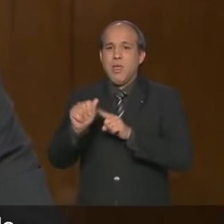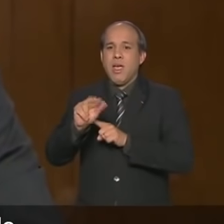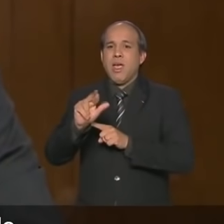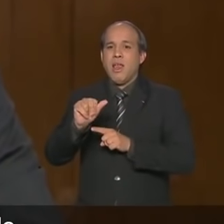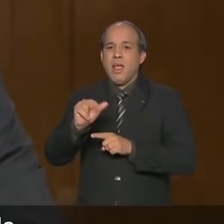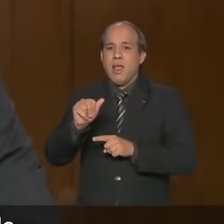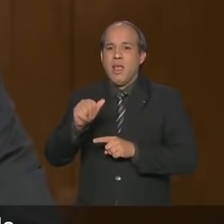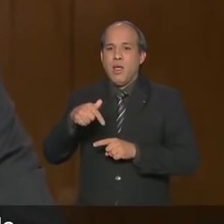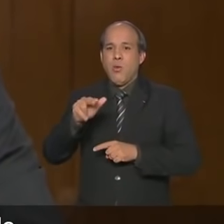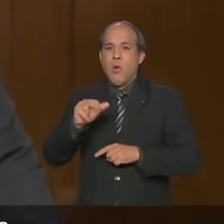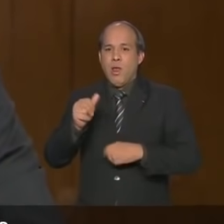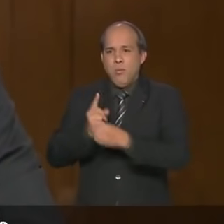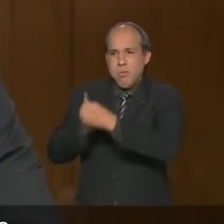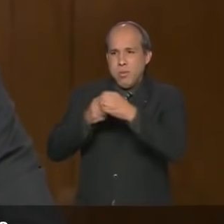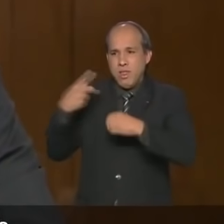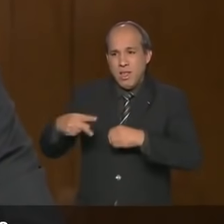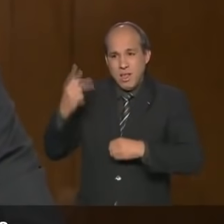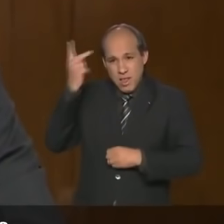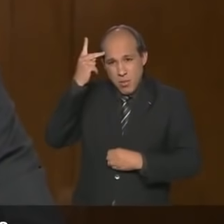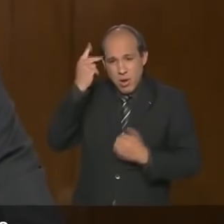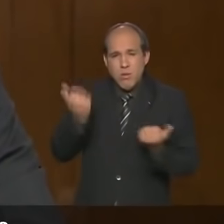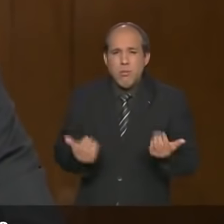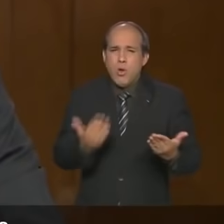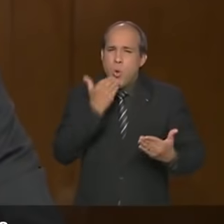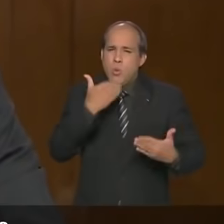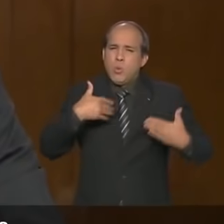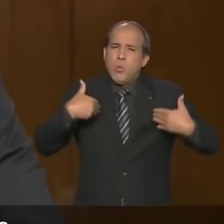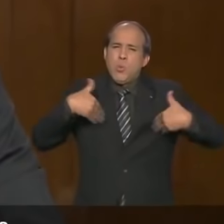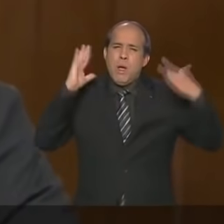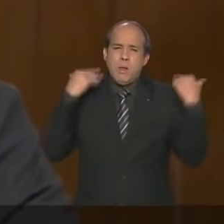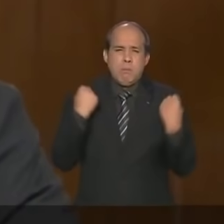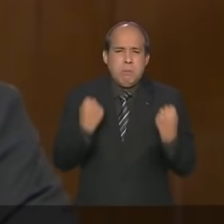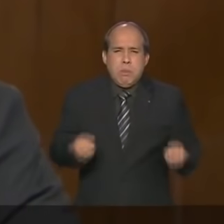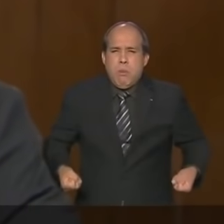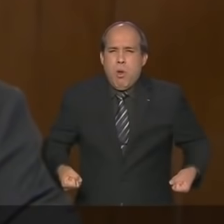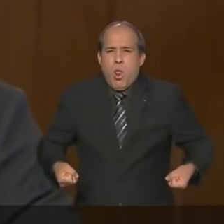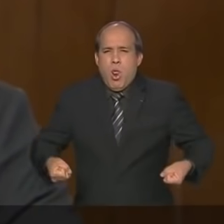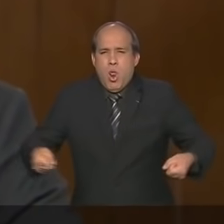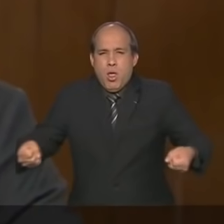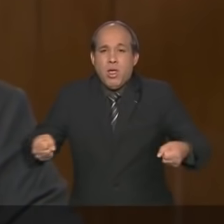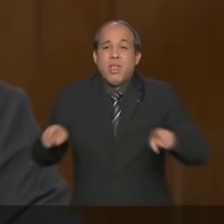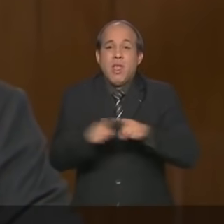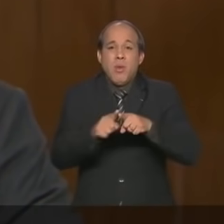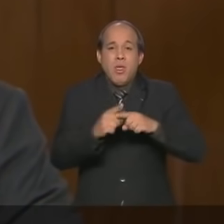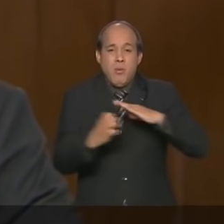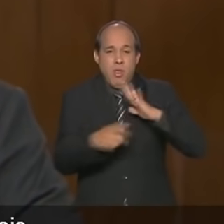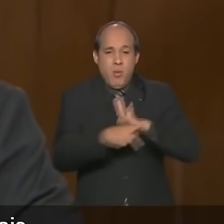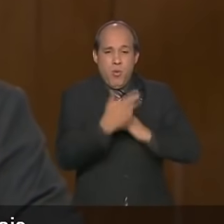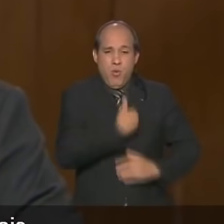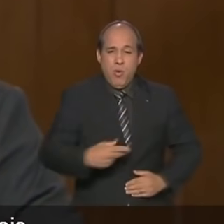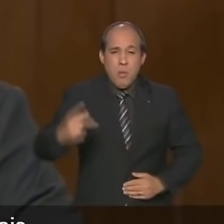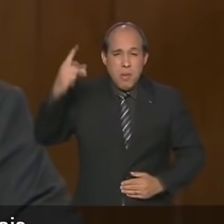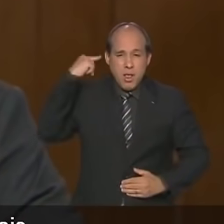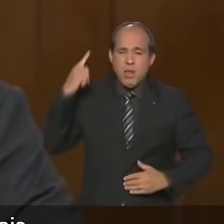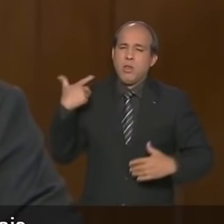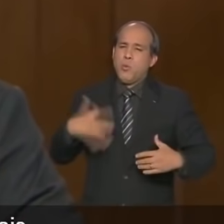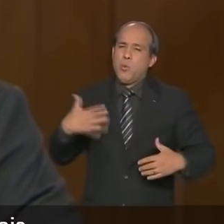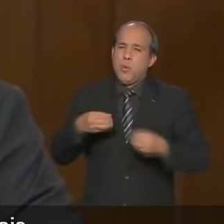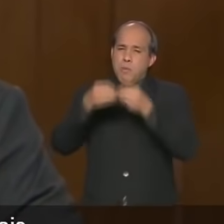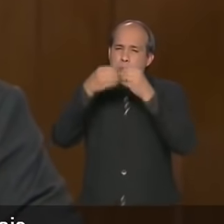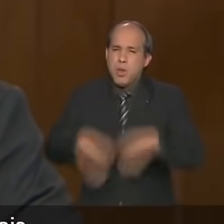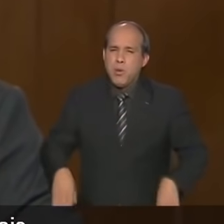do interior de São Paulo do ano dezenas de toneladas de alimentos as estatais no passado davam